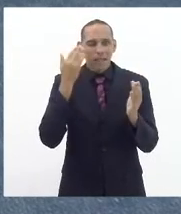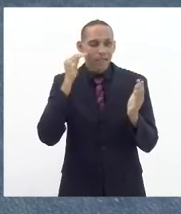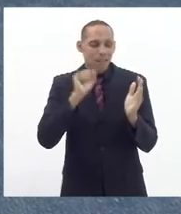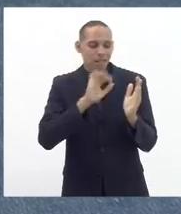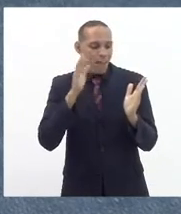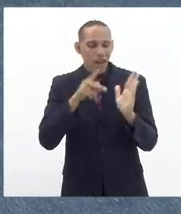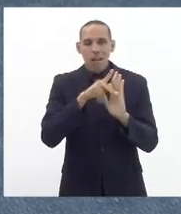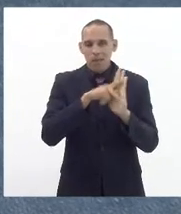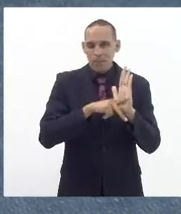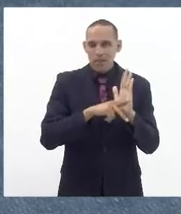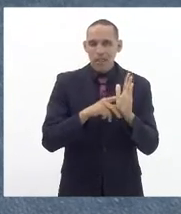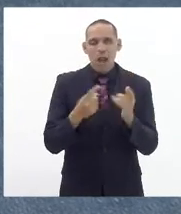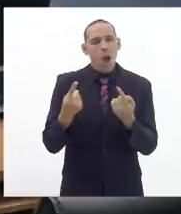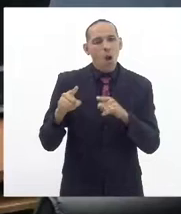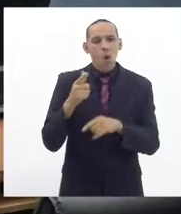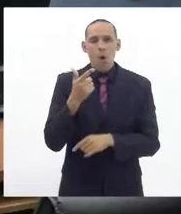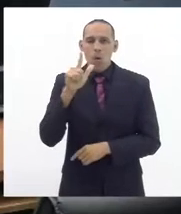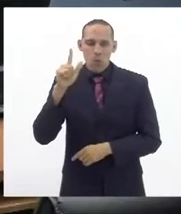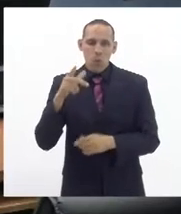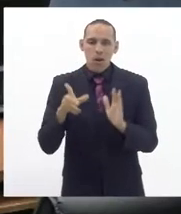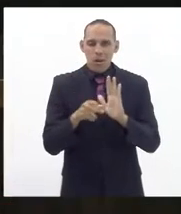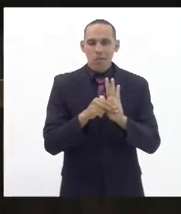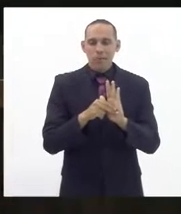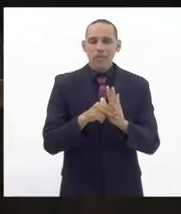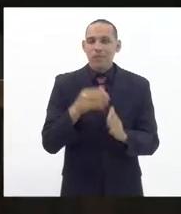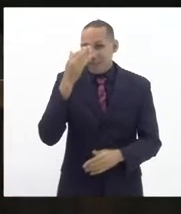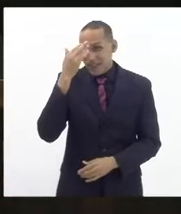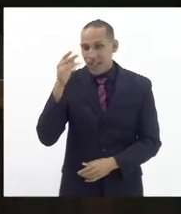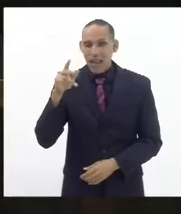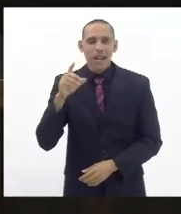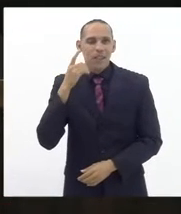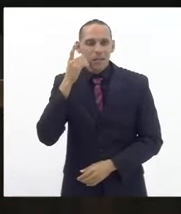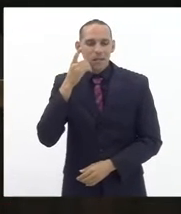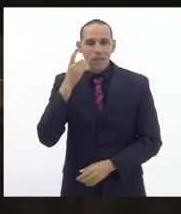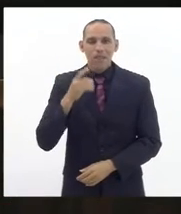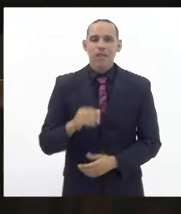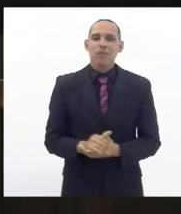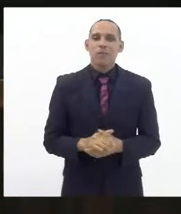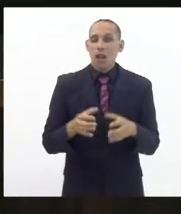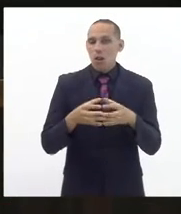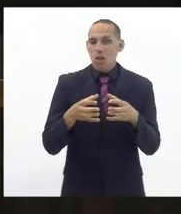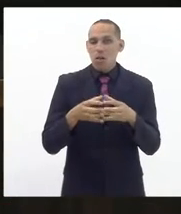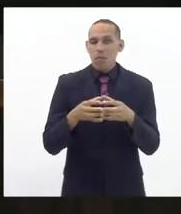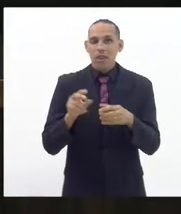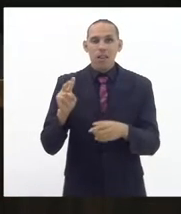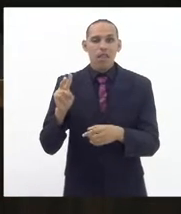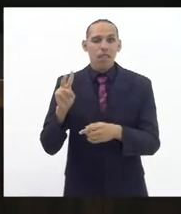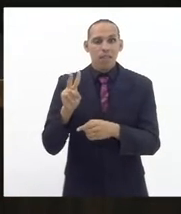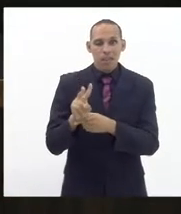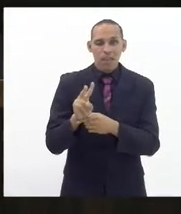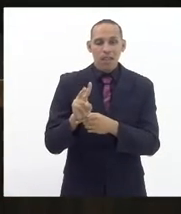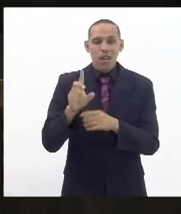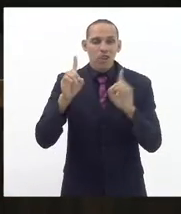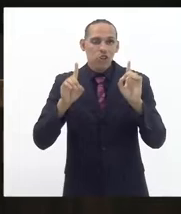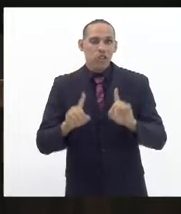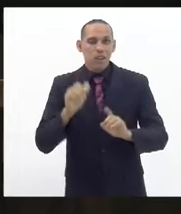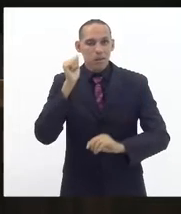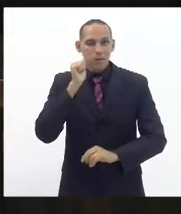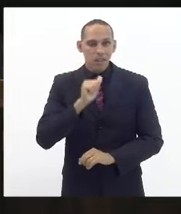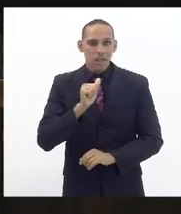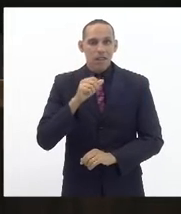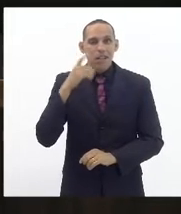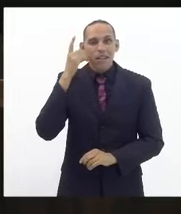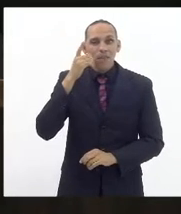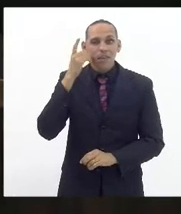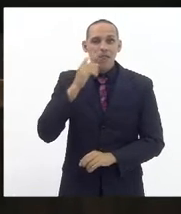e contrário às demais emendas. Obrigada, deputada. Pela Comissão de Direitos, Defesa dos Direitos da Mulher,